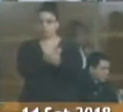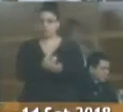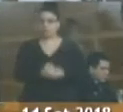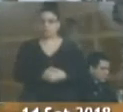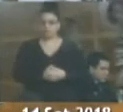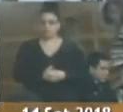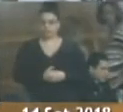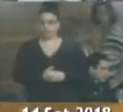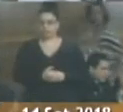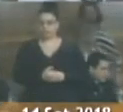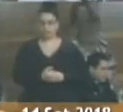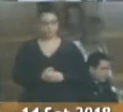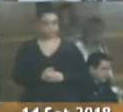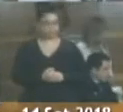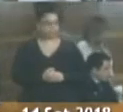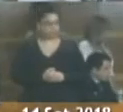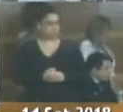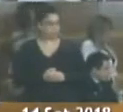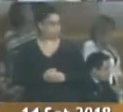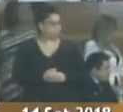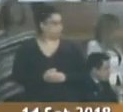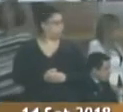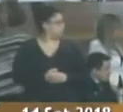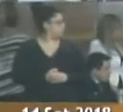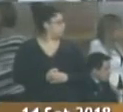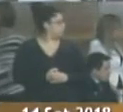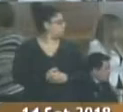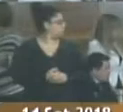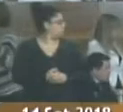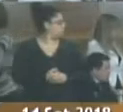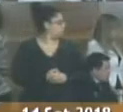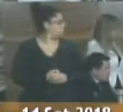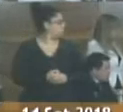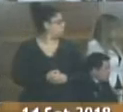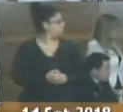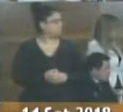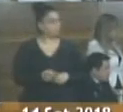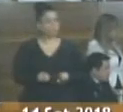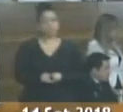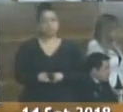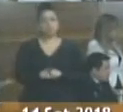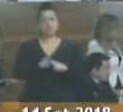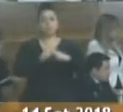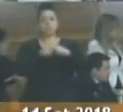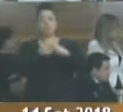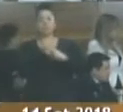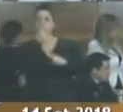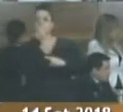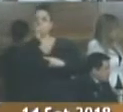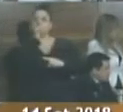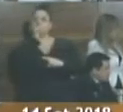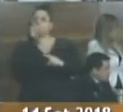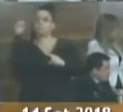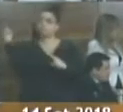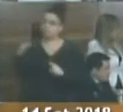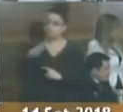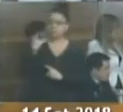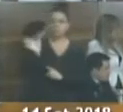têm gravado isso, comandante. Tá? E queremos saber também por que a energia elétrica não está constando que